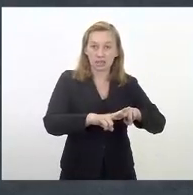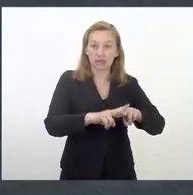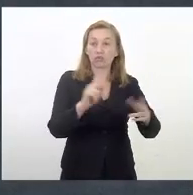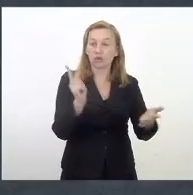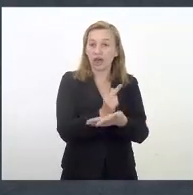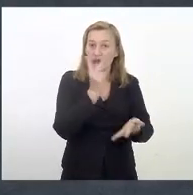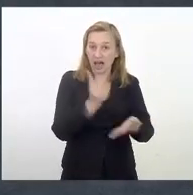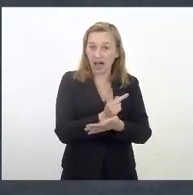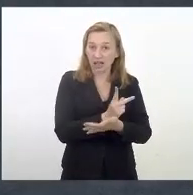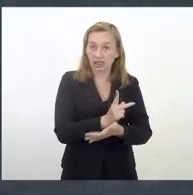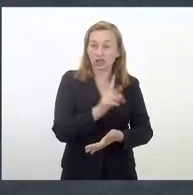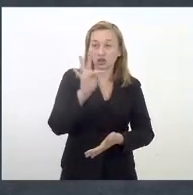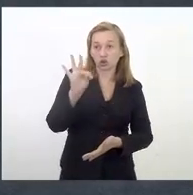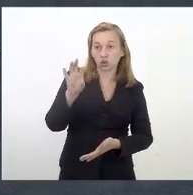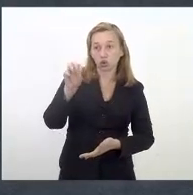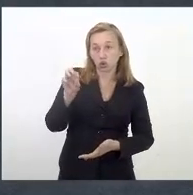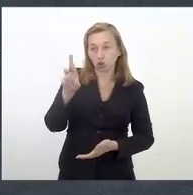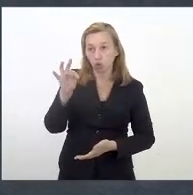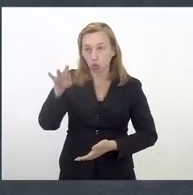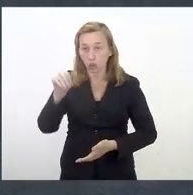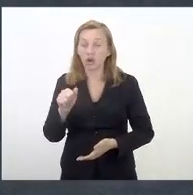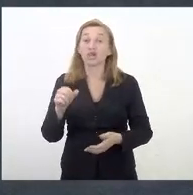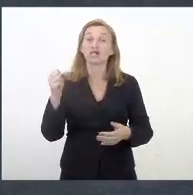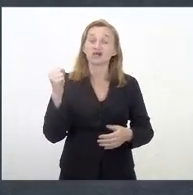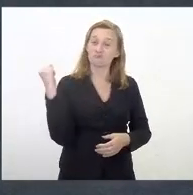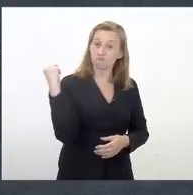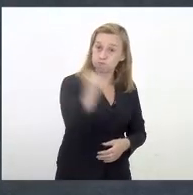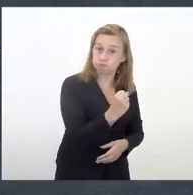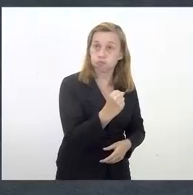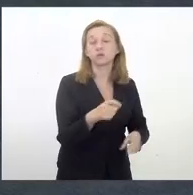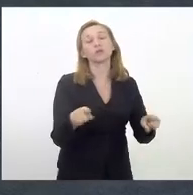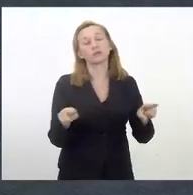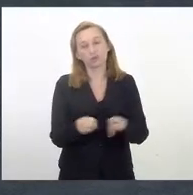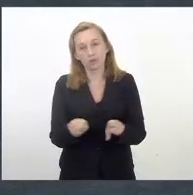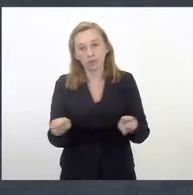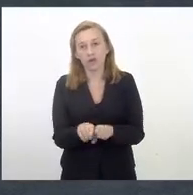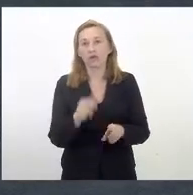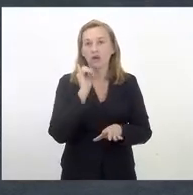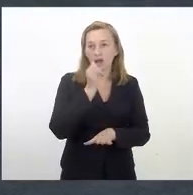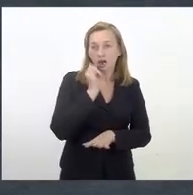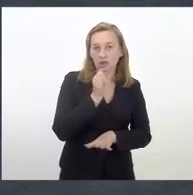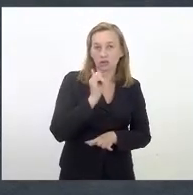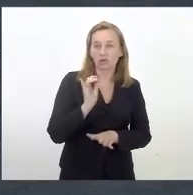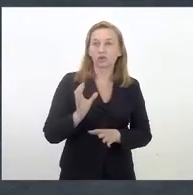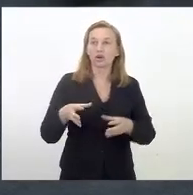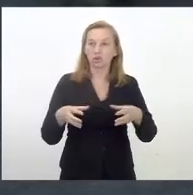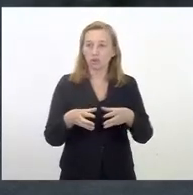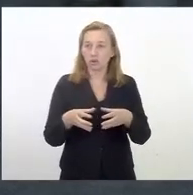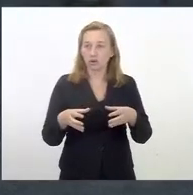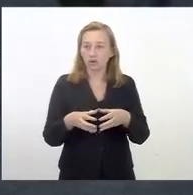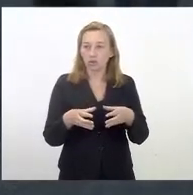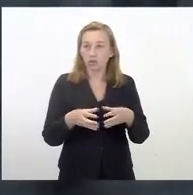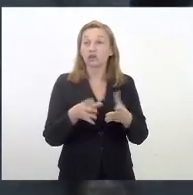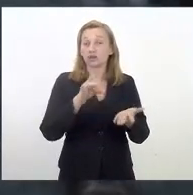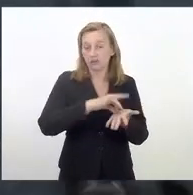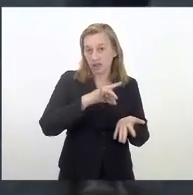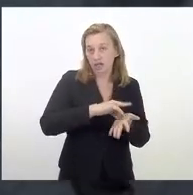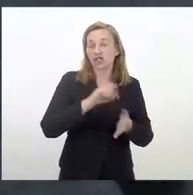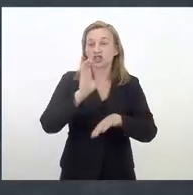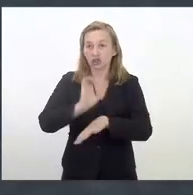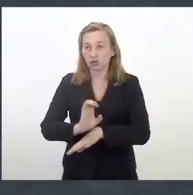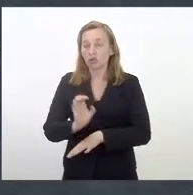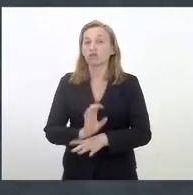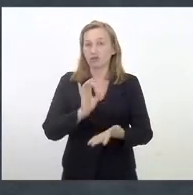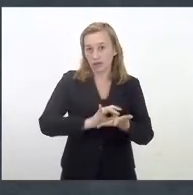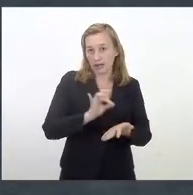torturas e até mesmo assassinatos segundo relatório da comissão nacional da verdade segundo relatório da comissão Estadual